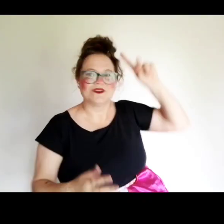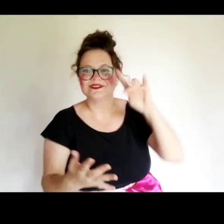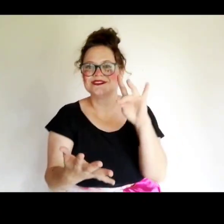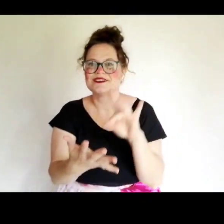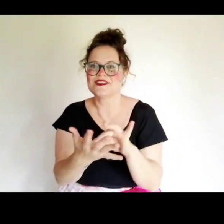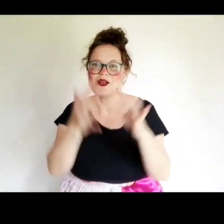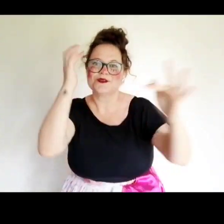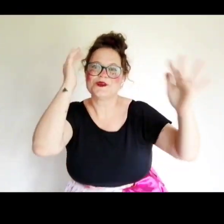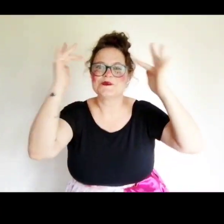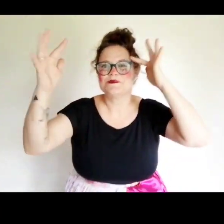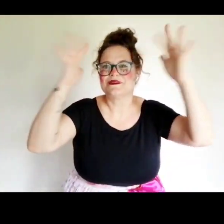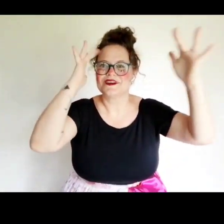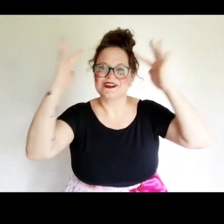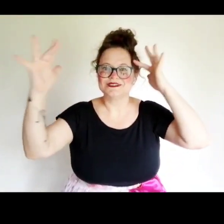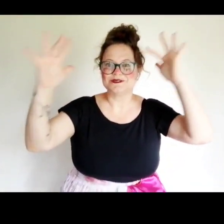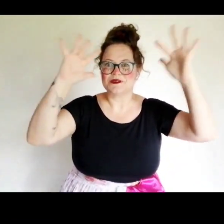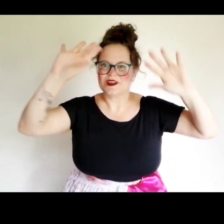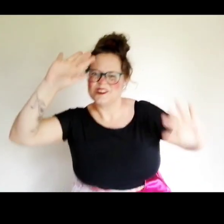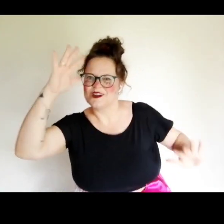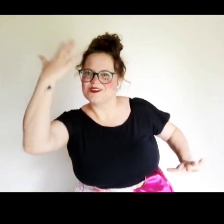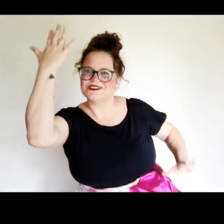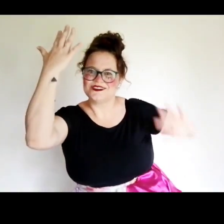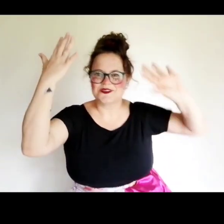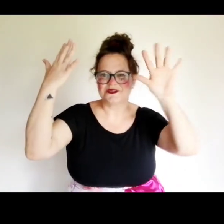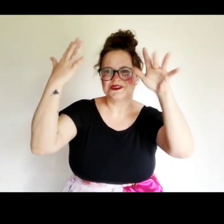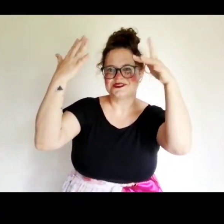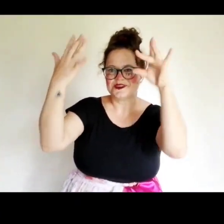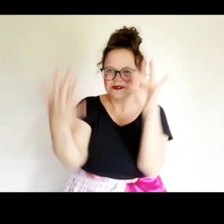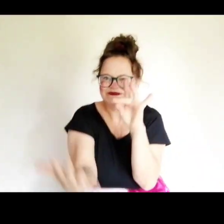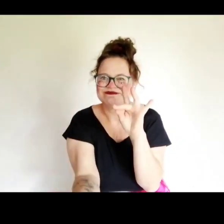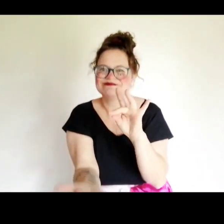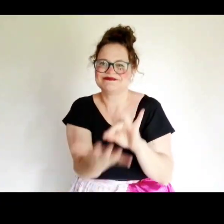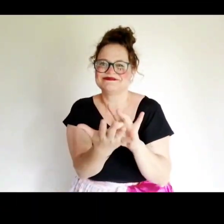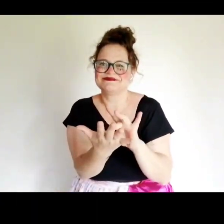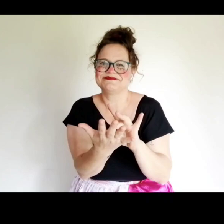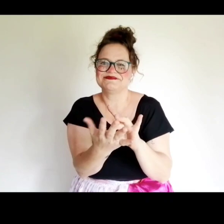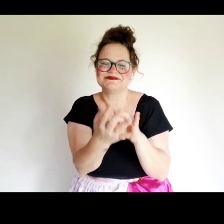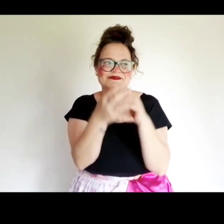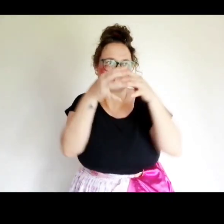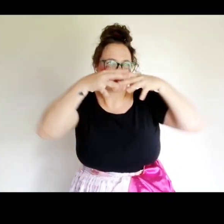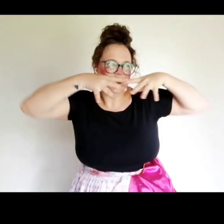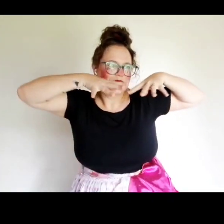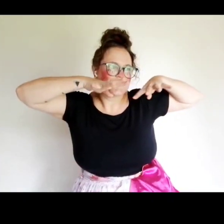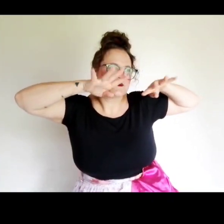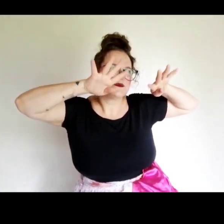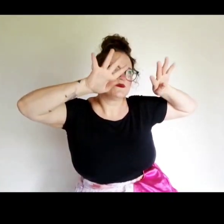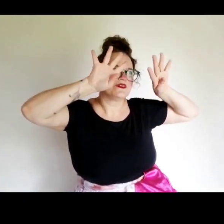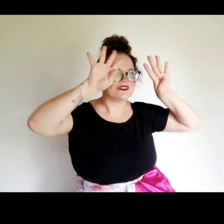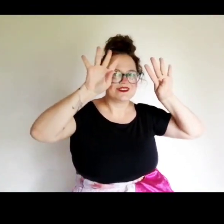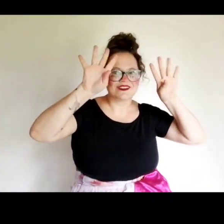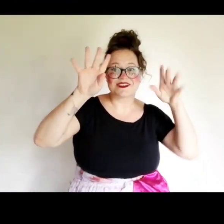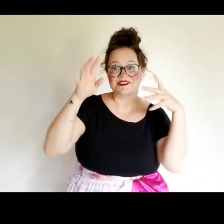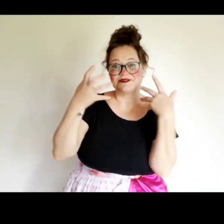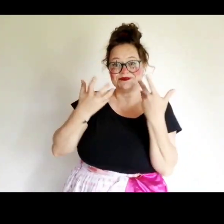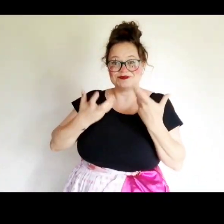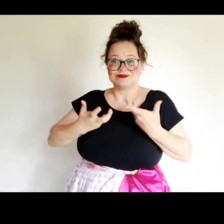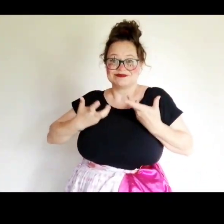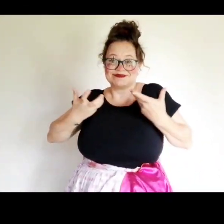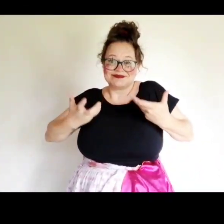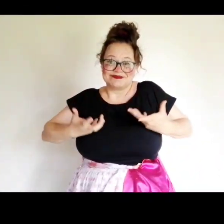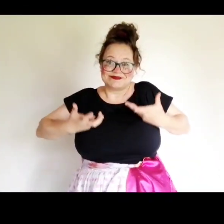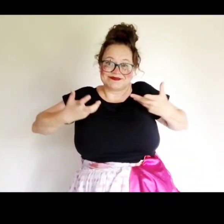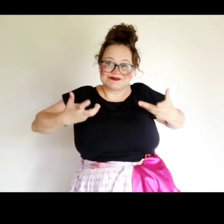de fatos imaginários. Humilha, humilha, humilha, humilha. Histórias reais de